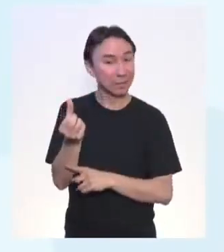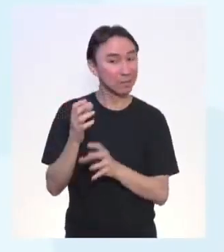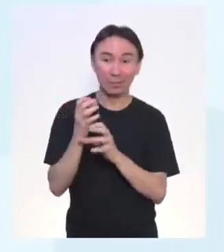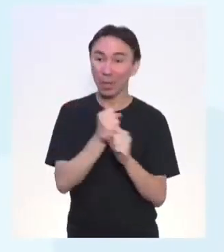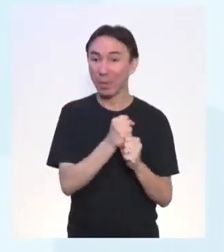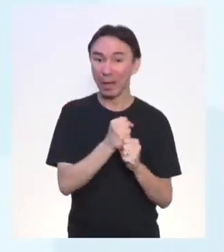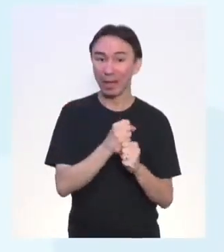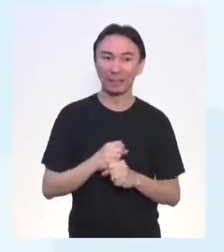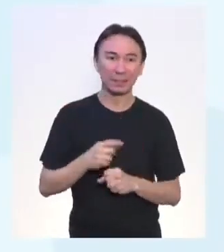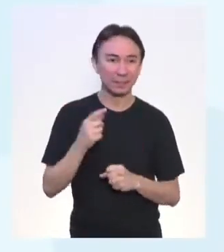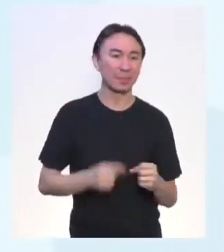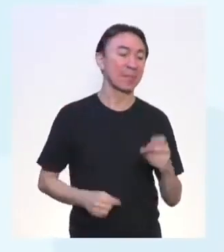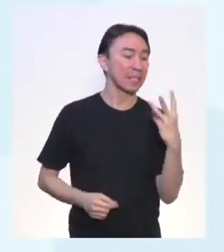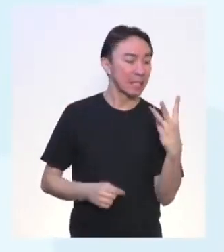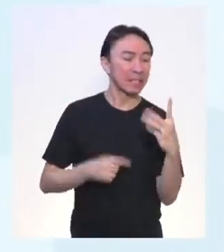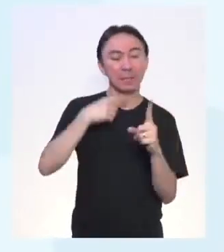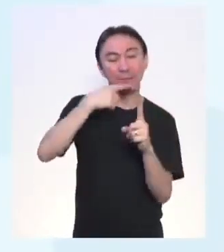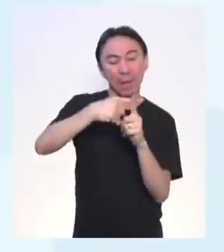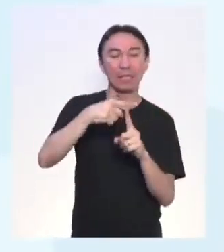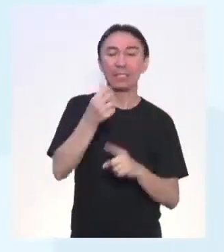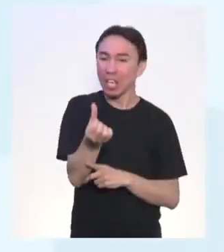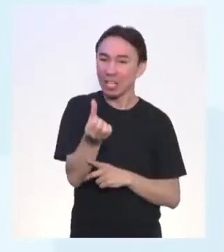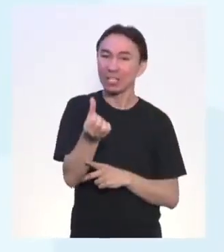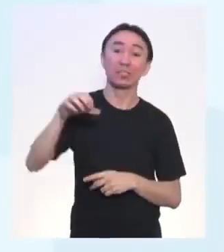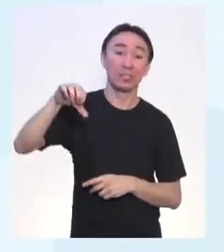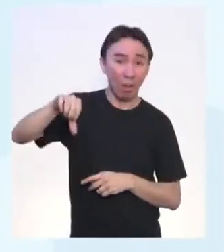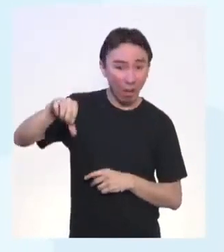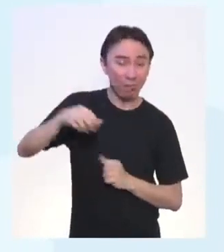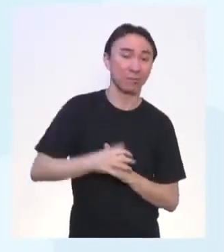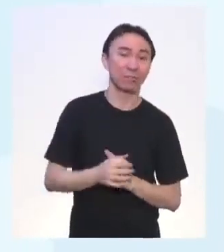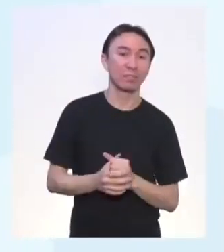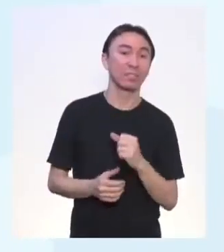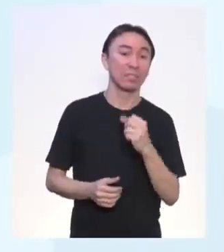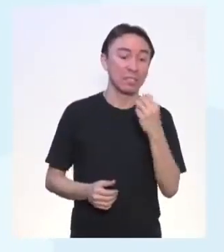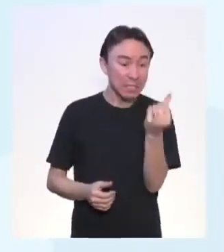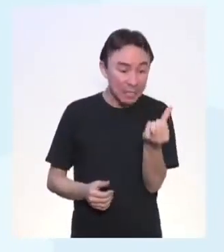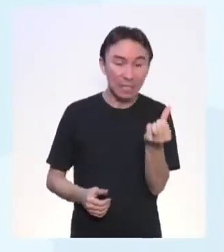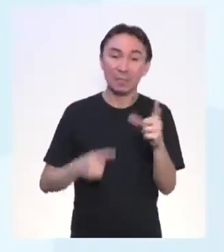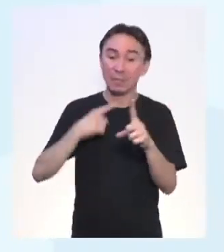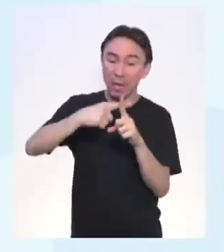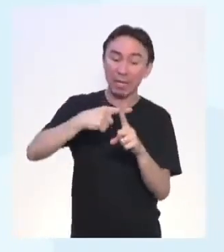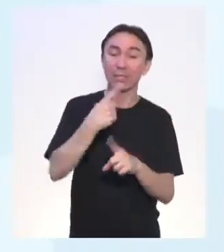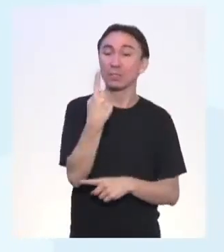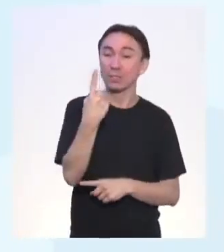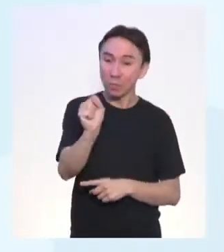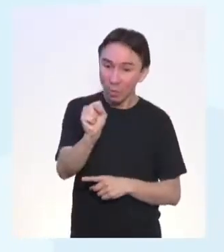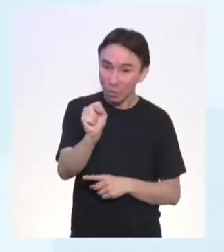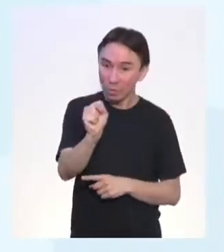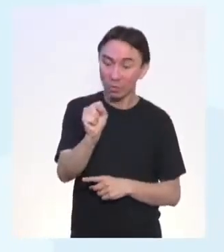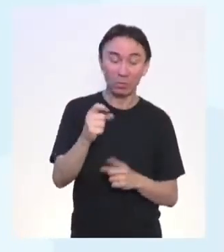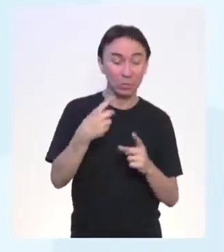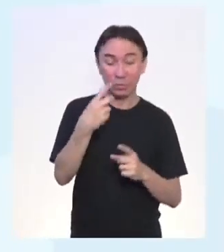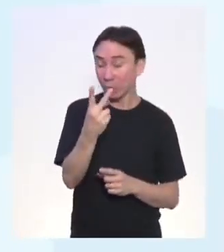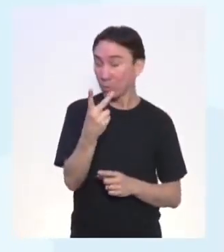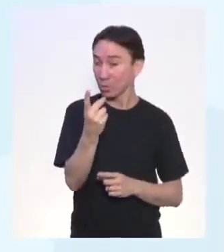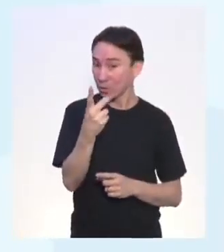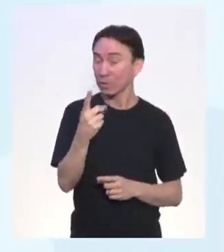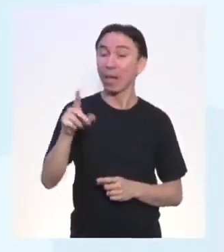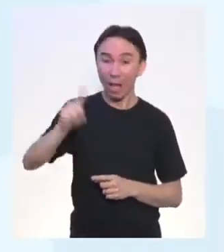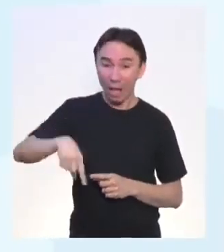porque 9 vezes 1 é 9. 6 mais 12 dá 18. 9 vezes... Não,